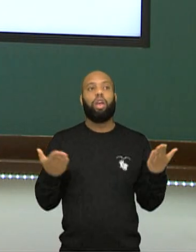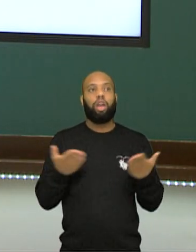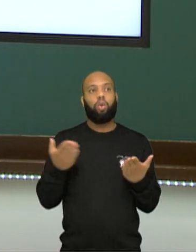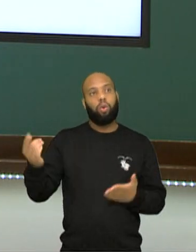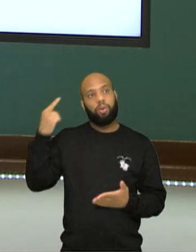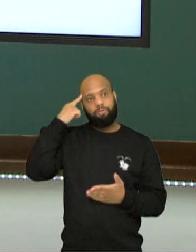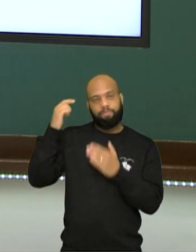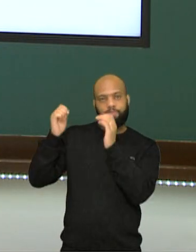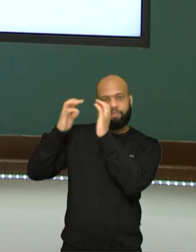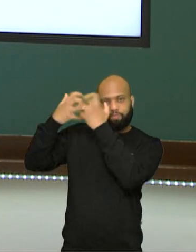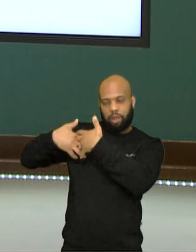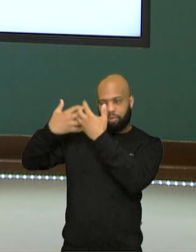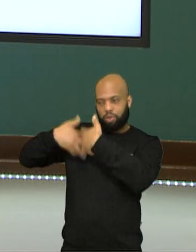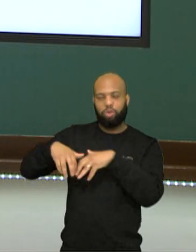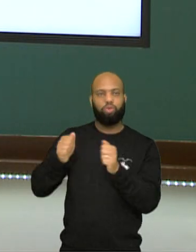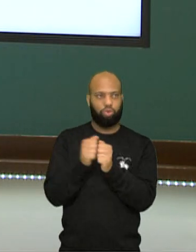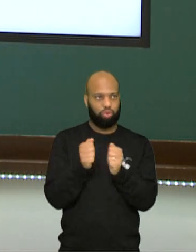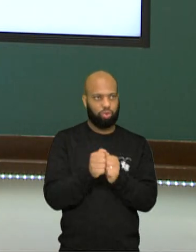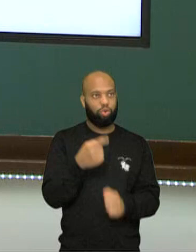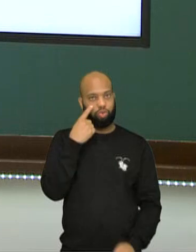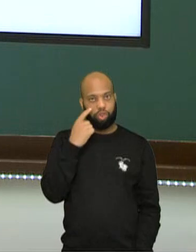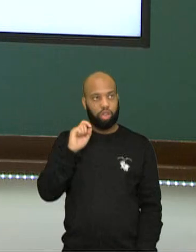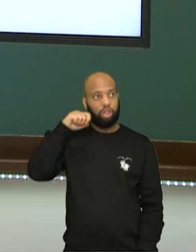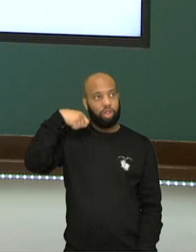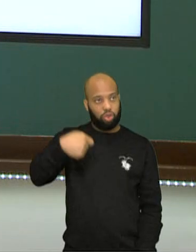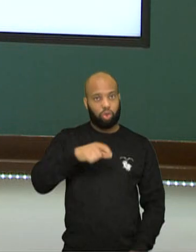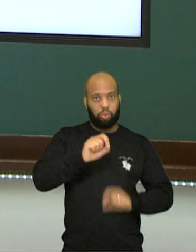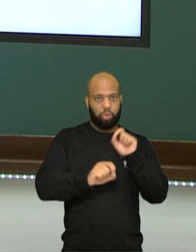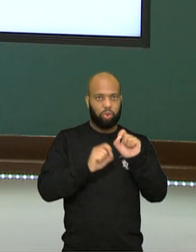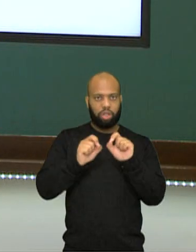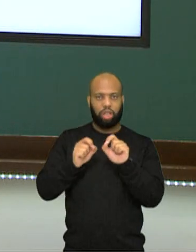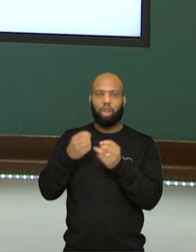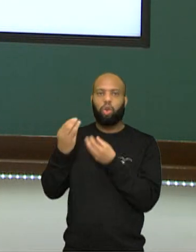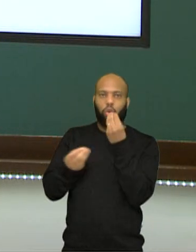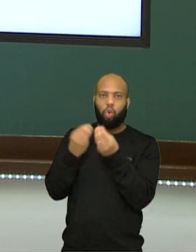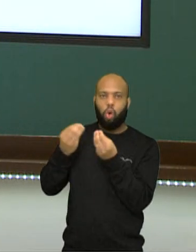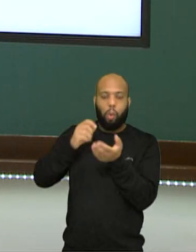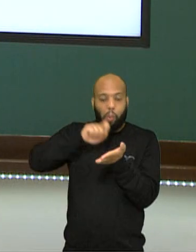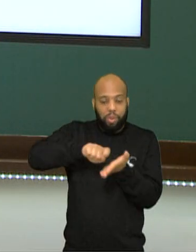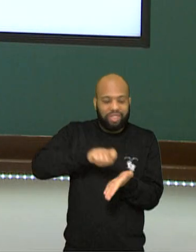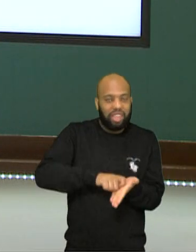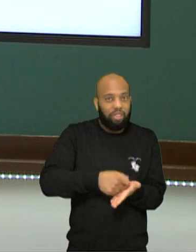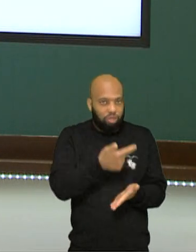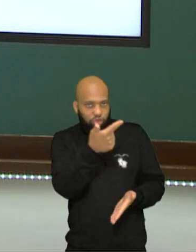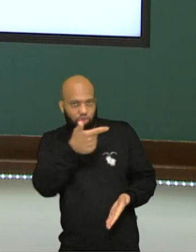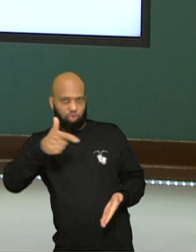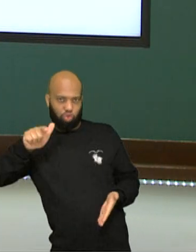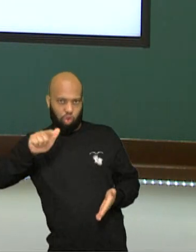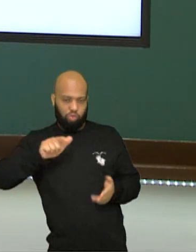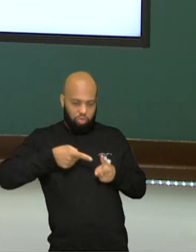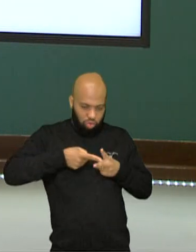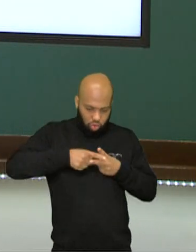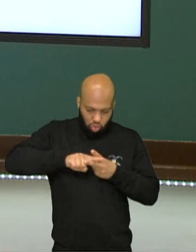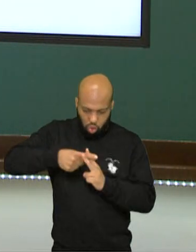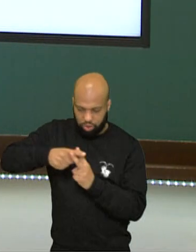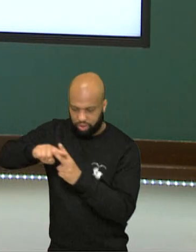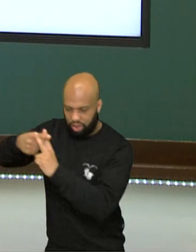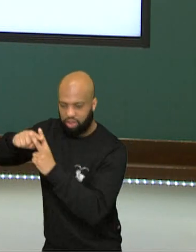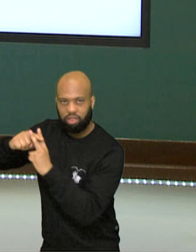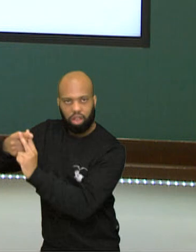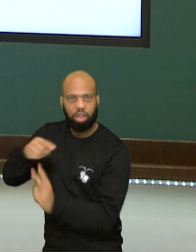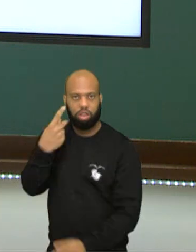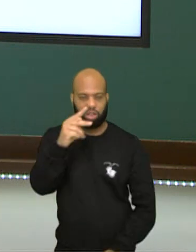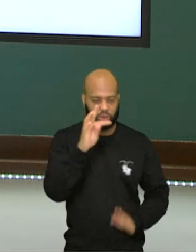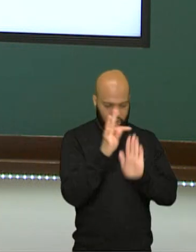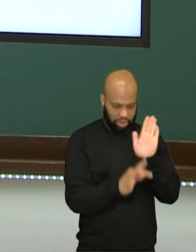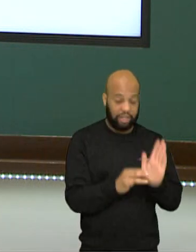Estamos agora nesse pensando juntos a respeito da avaliação, da reescrita do seu texto. Isso mesmo, você ao